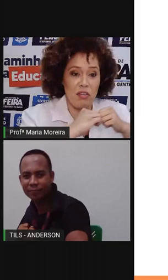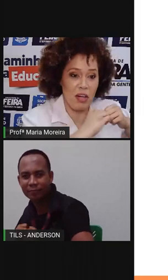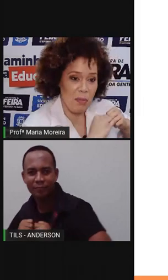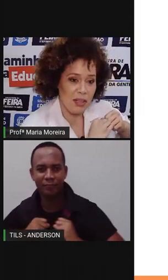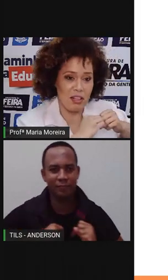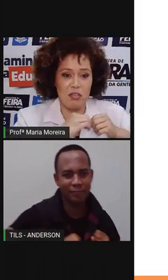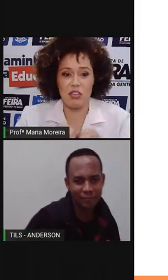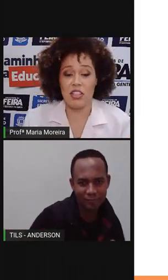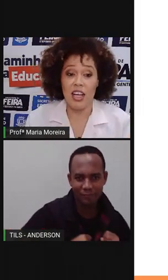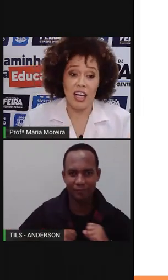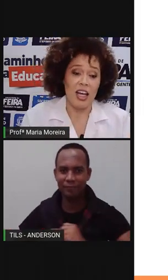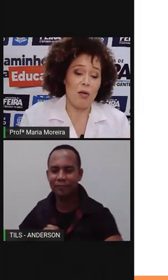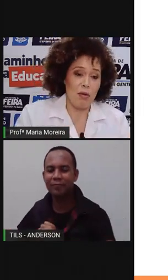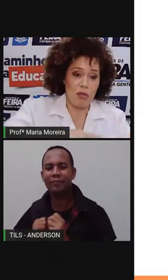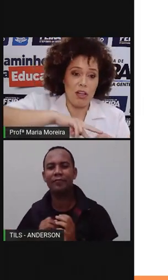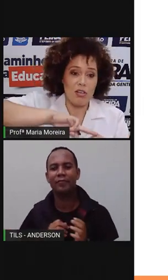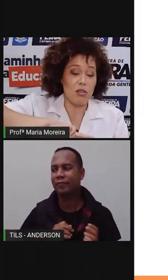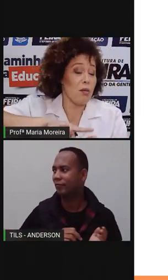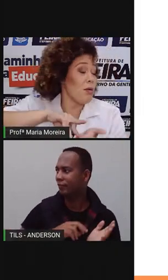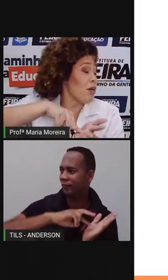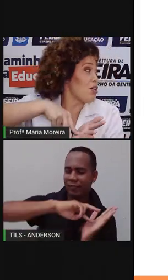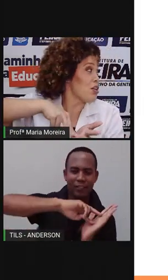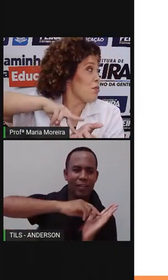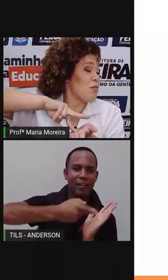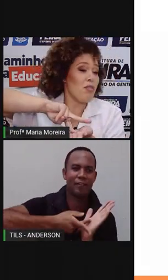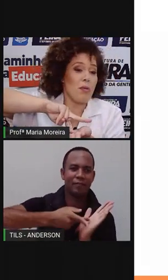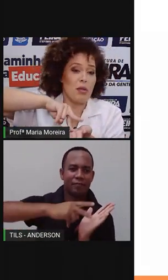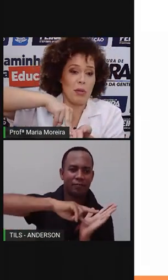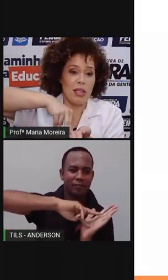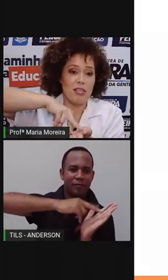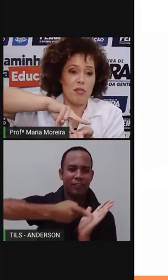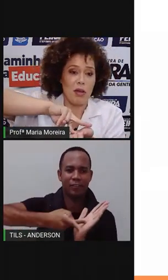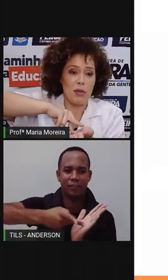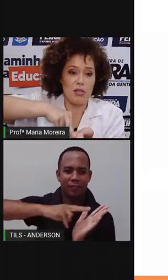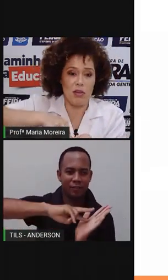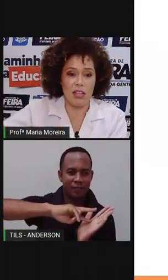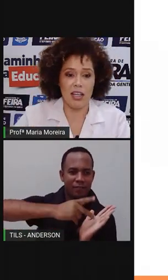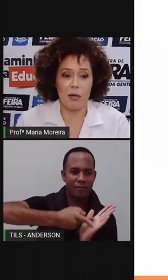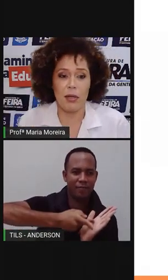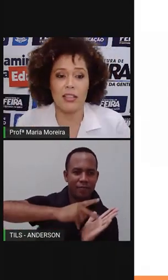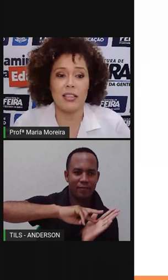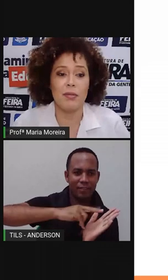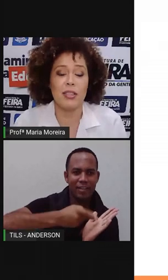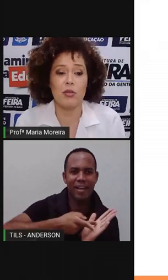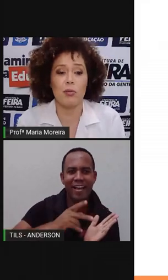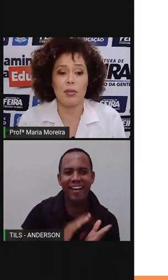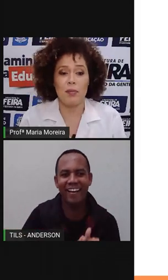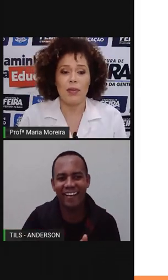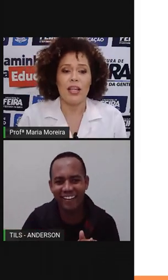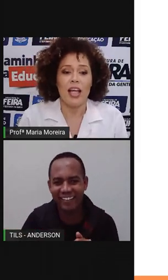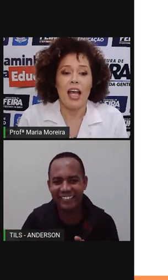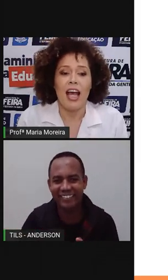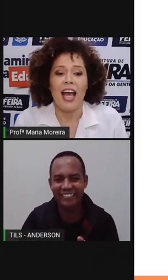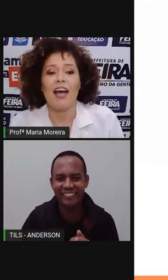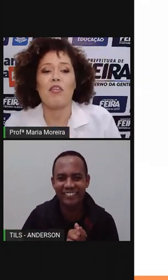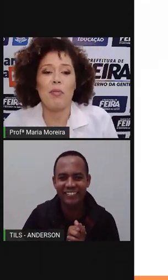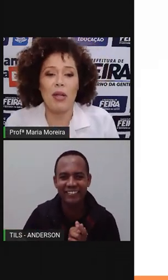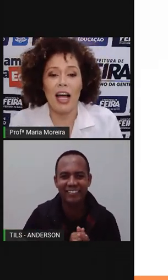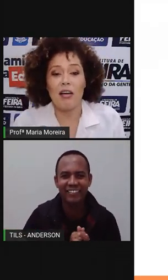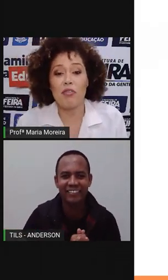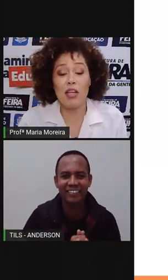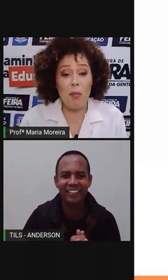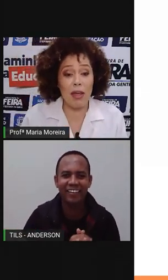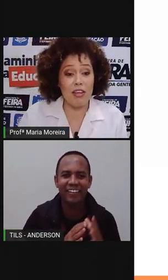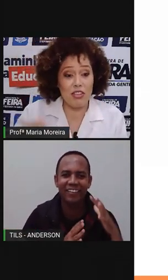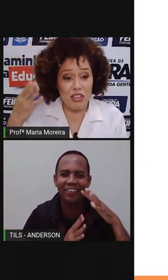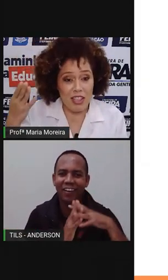Aqui é vivendo e aprendendo, viu, gente? Eu prefiro o negócio na mão, que eu acho que eu me movimento menos e fica menos feio na câmera, né? Mas tudo bem. Vamos